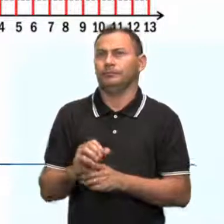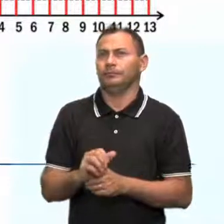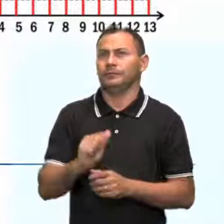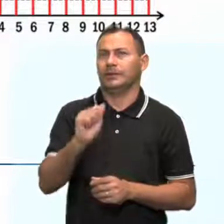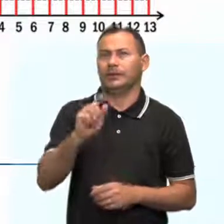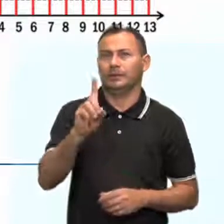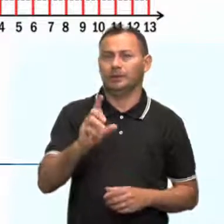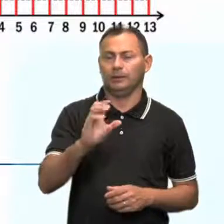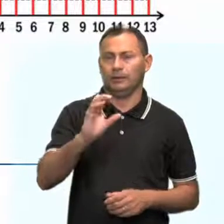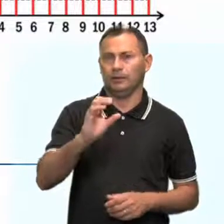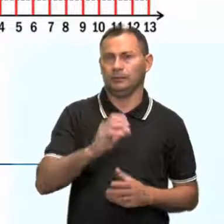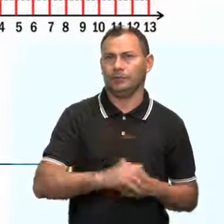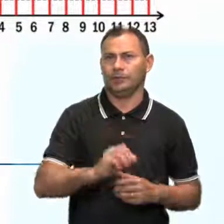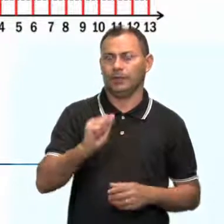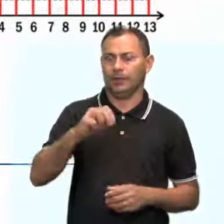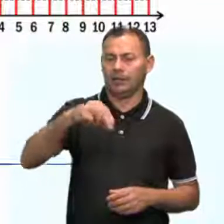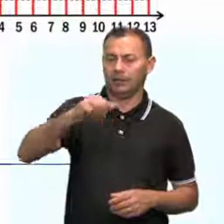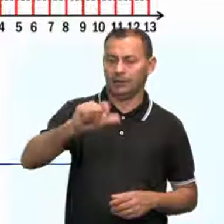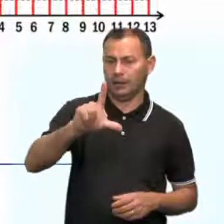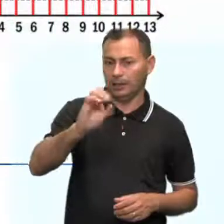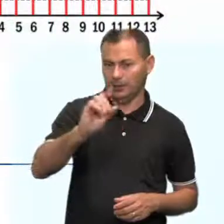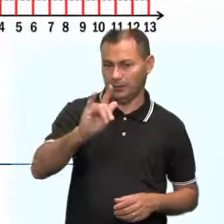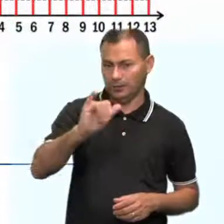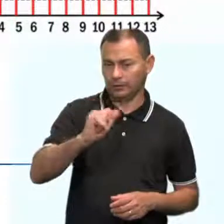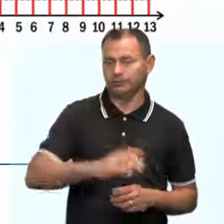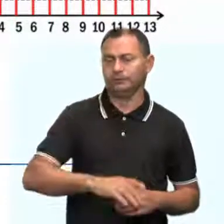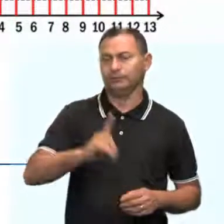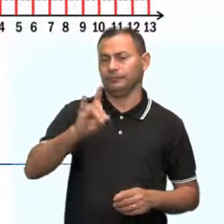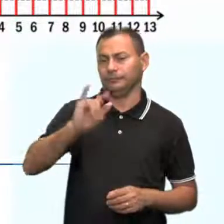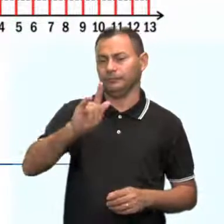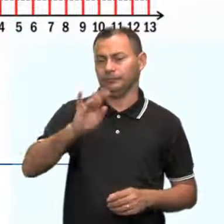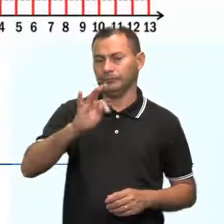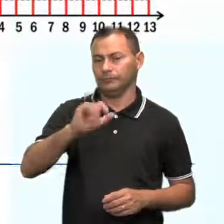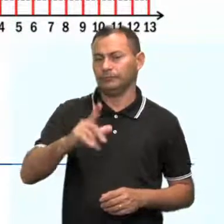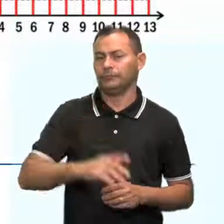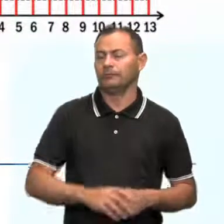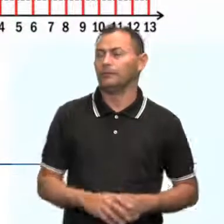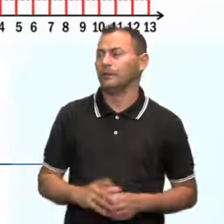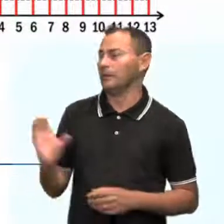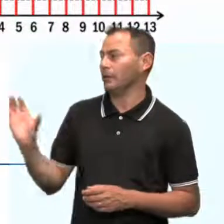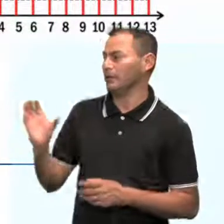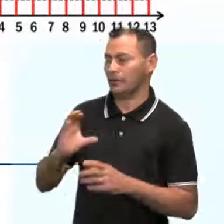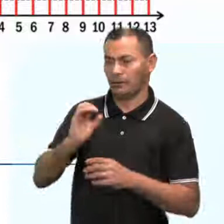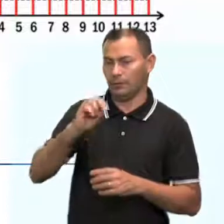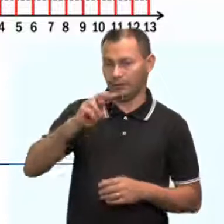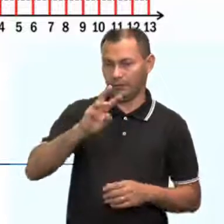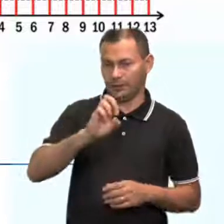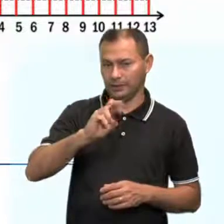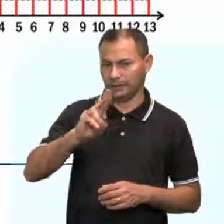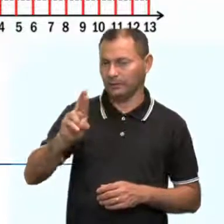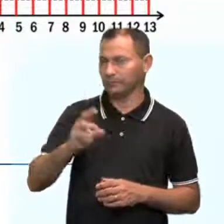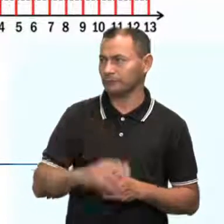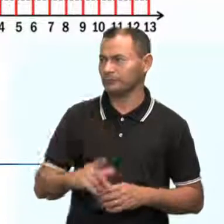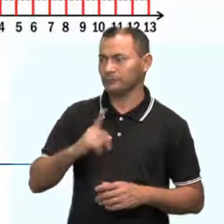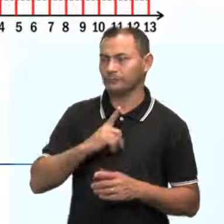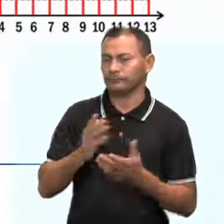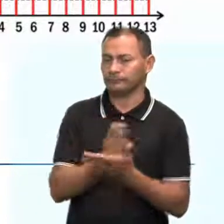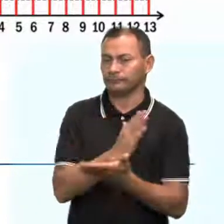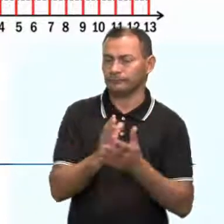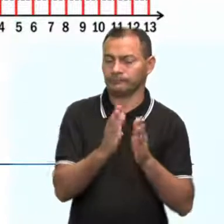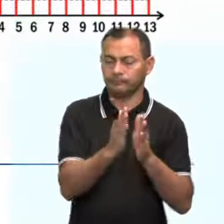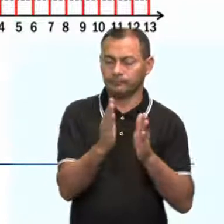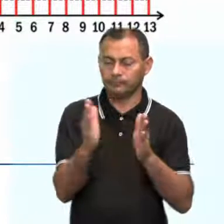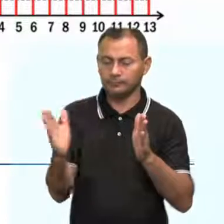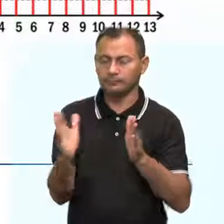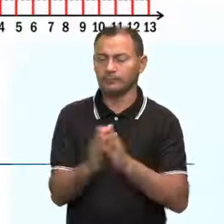AD, analógico digital. E esse conversor AD, ele tem uma determinada faixa